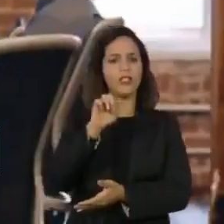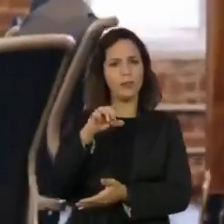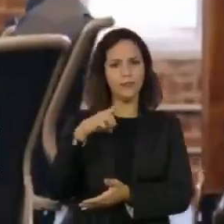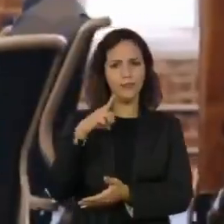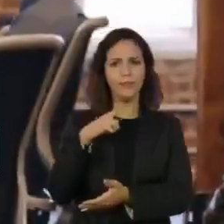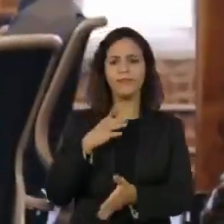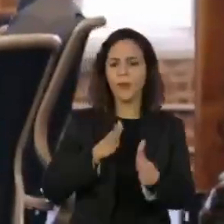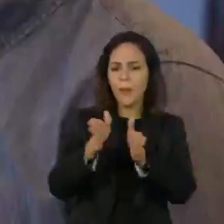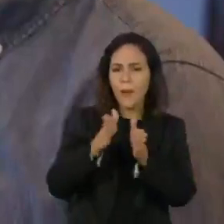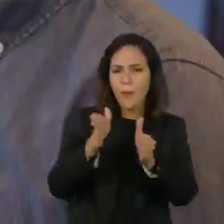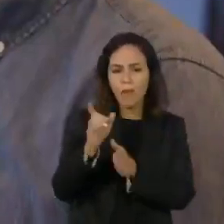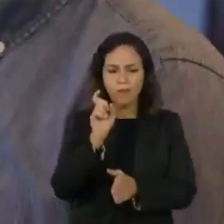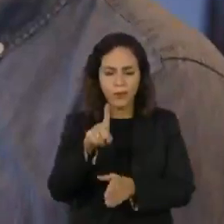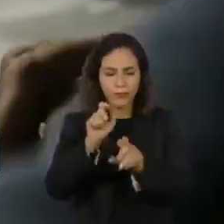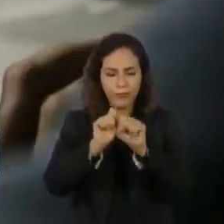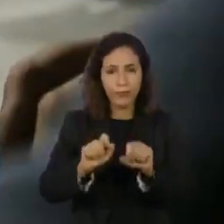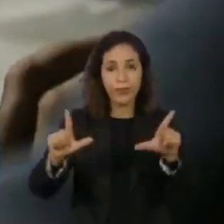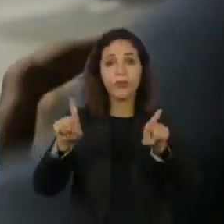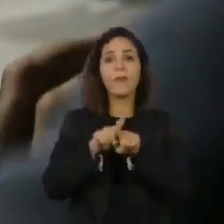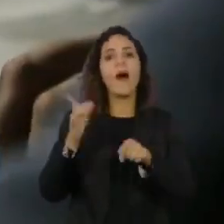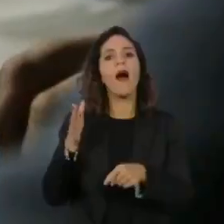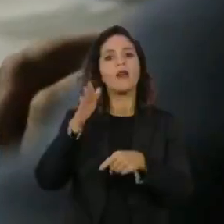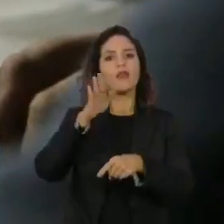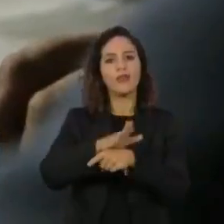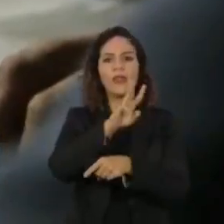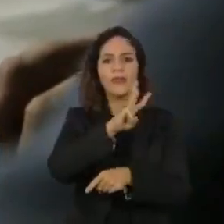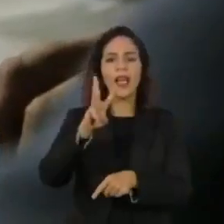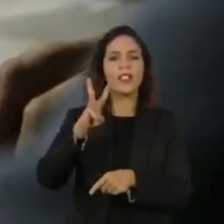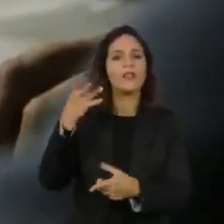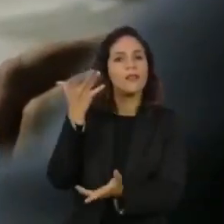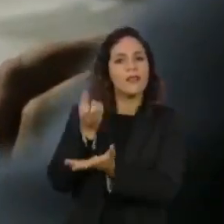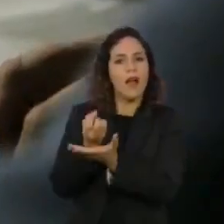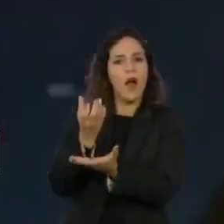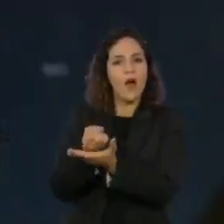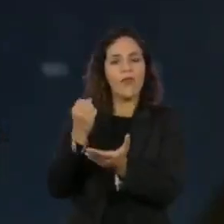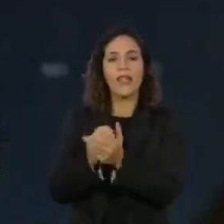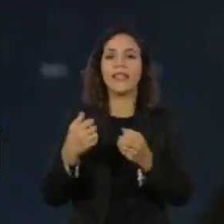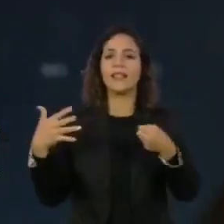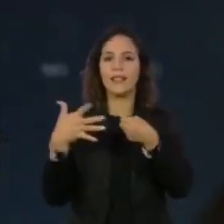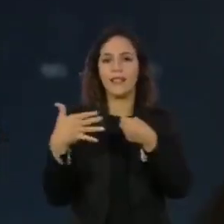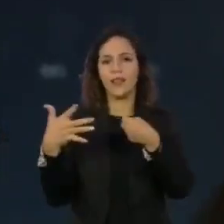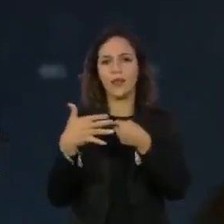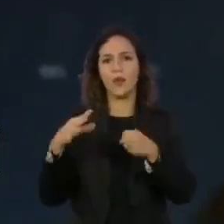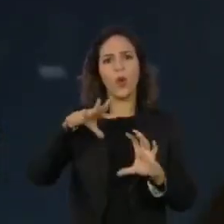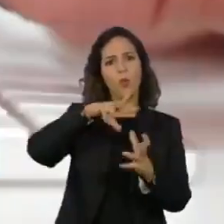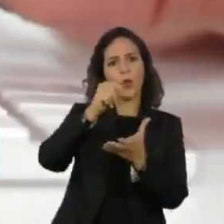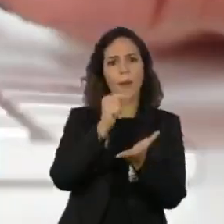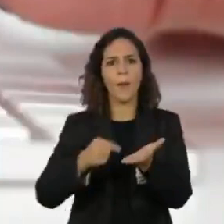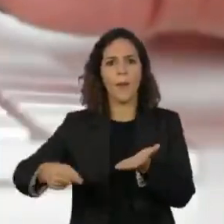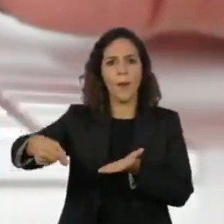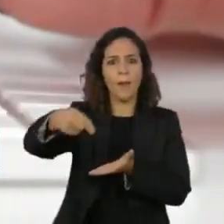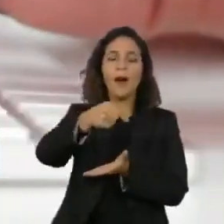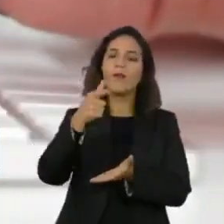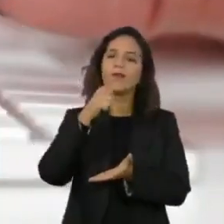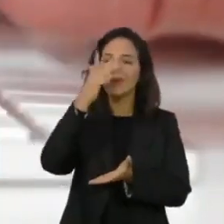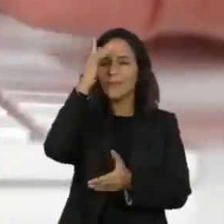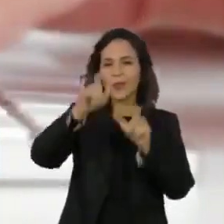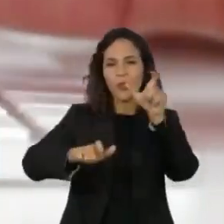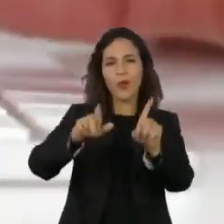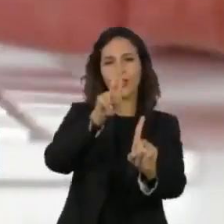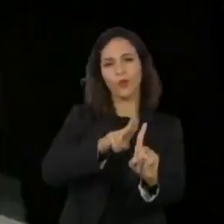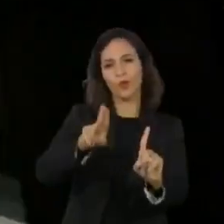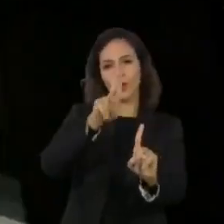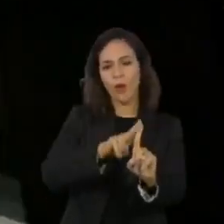na web e ajuda esses sites armazenar seus conteúdos em servidores ao redor do mundo permitindo aos usuários